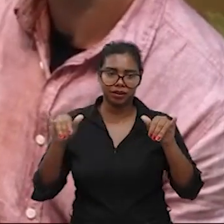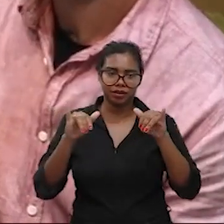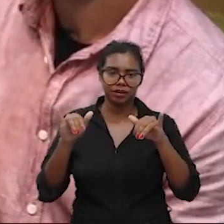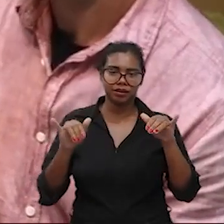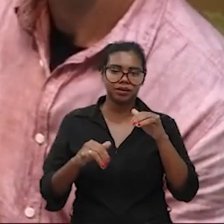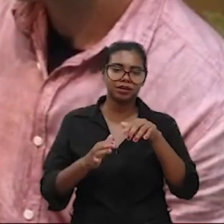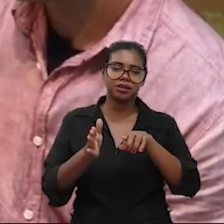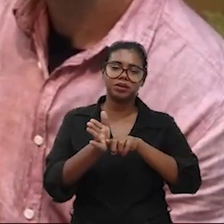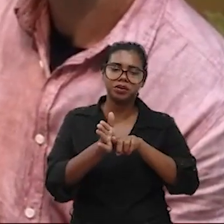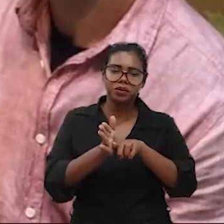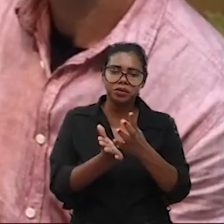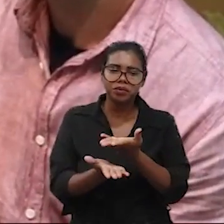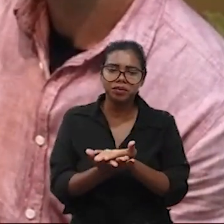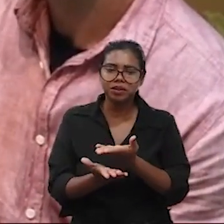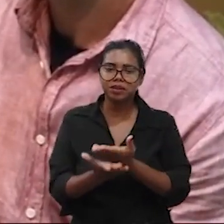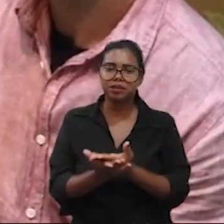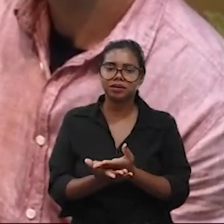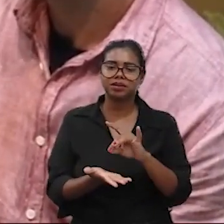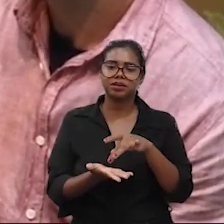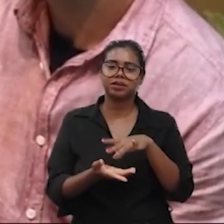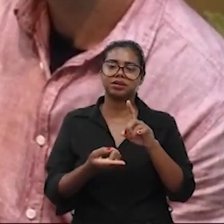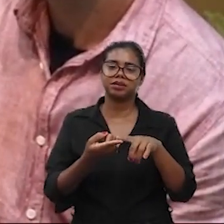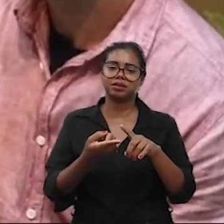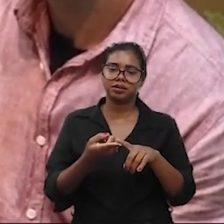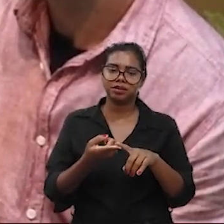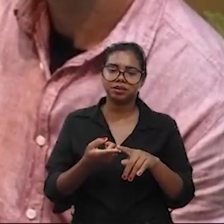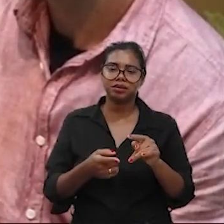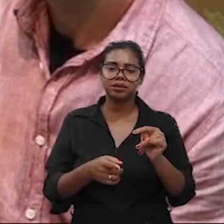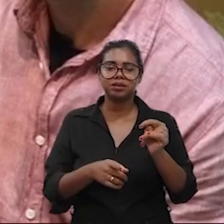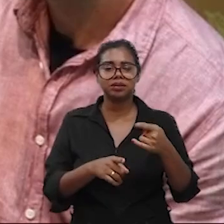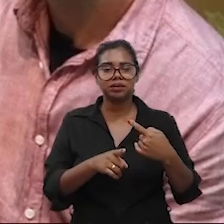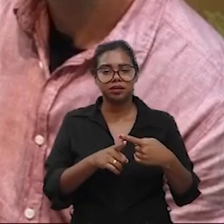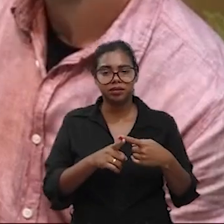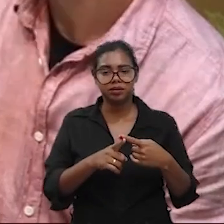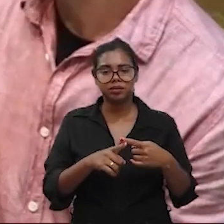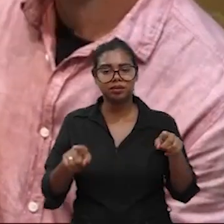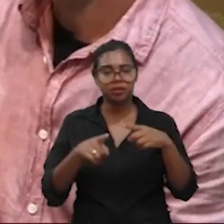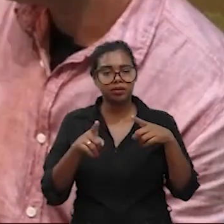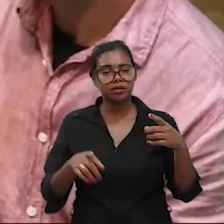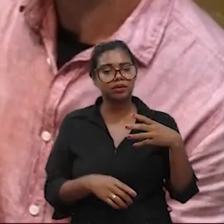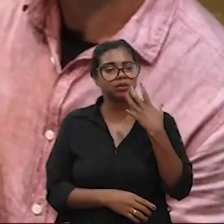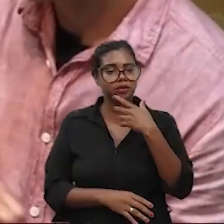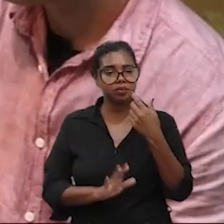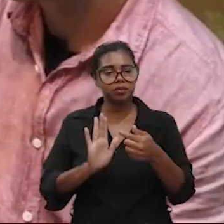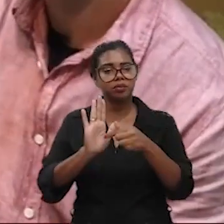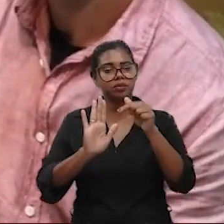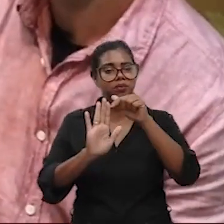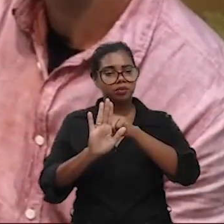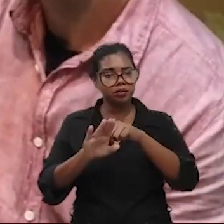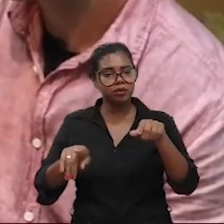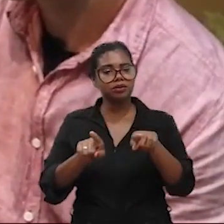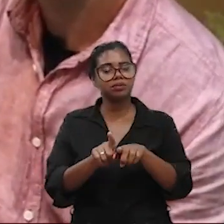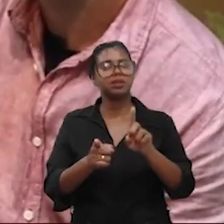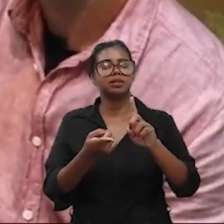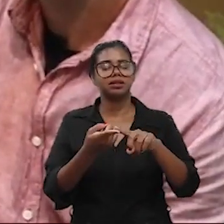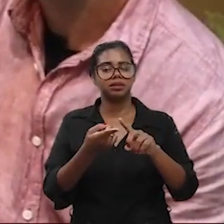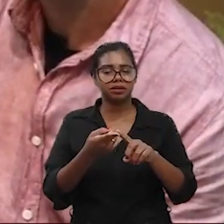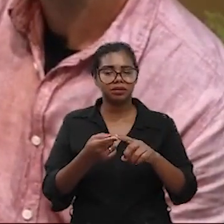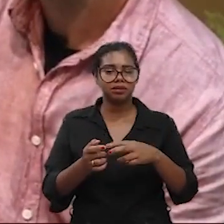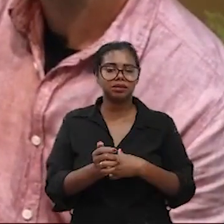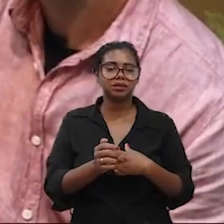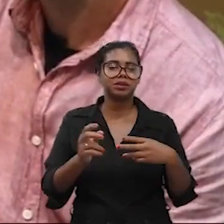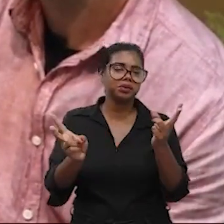pesquisar sobre ela, porque era uma música muito metafórica. É verdade. Né? Então, e quando o vento sacode